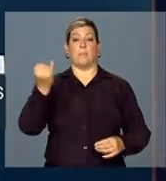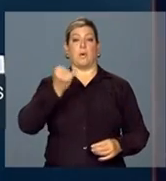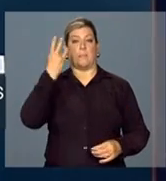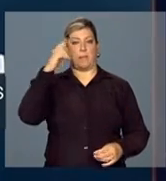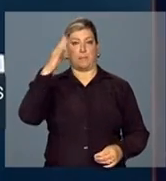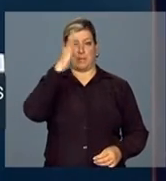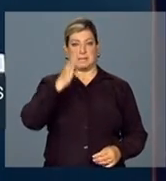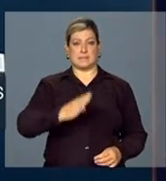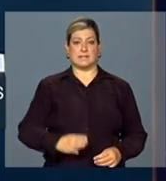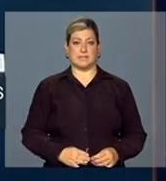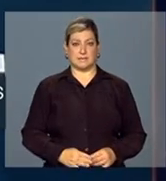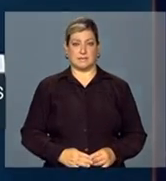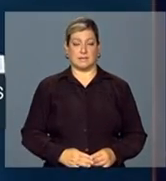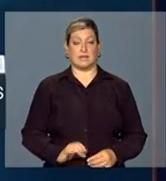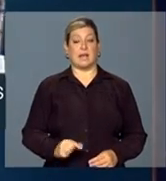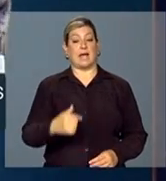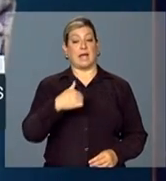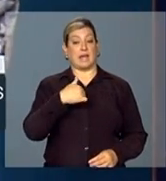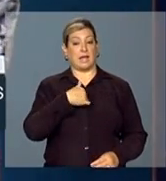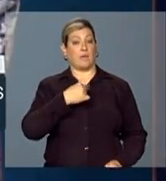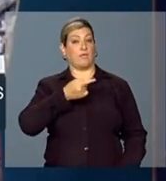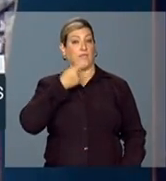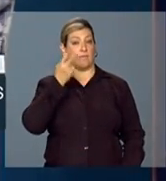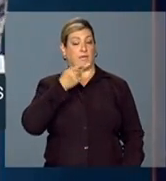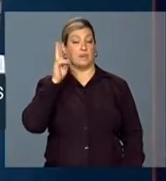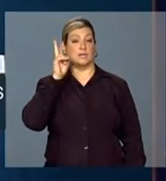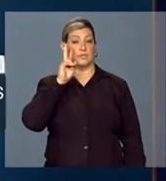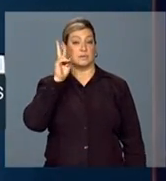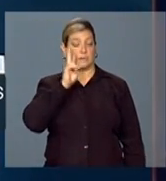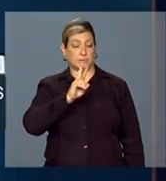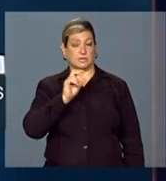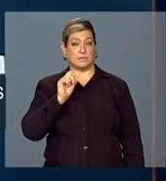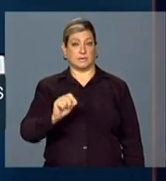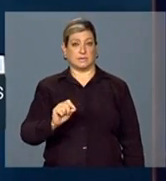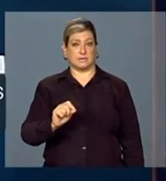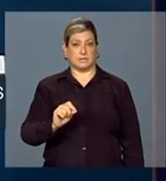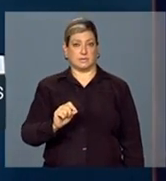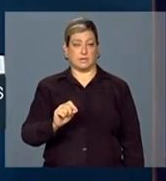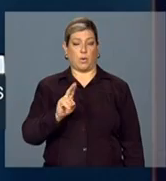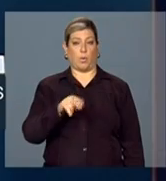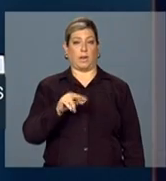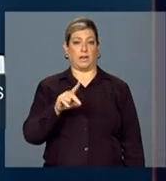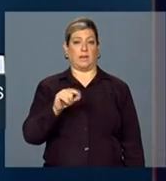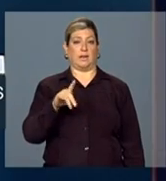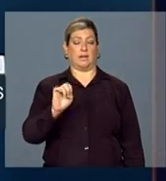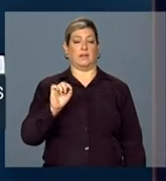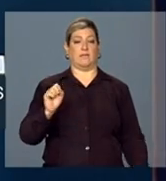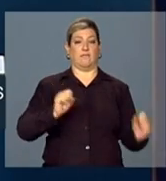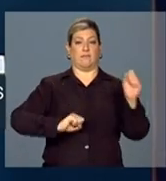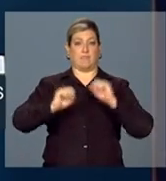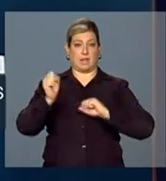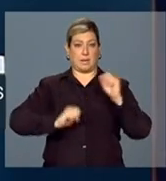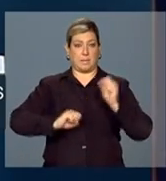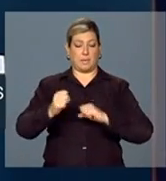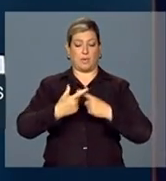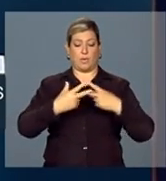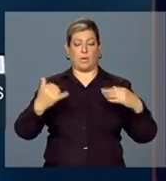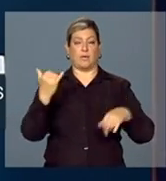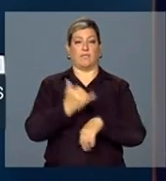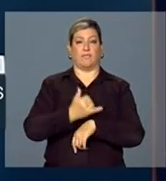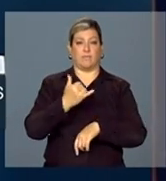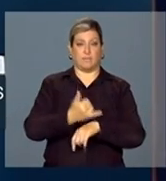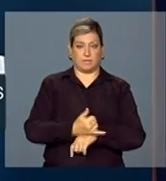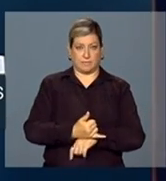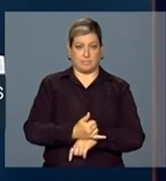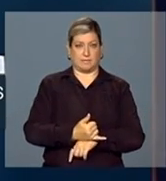Brasil. E eu me refiro tanto à unidade de fabricação de estruturas